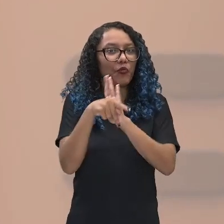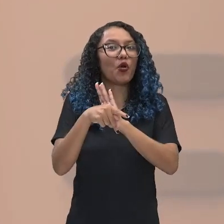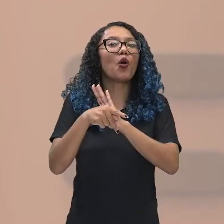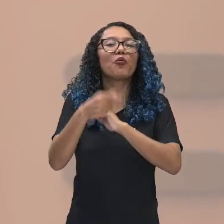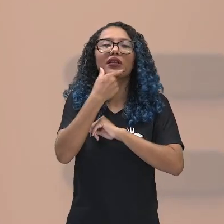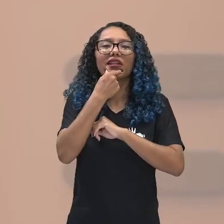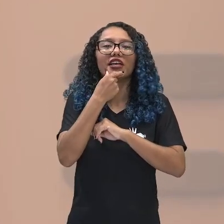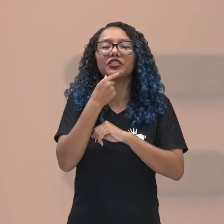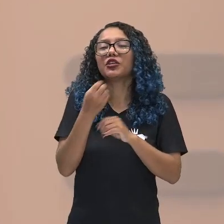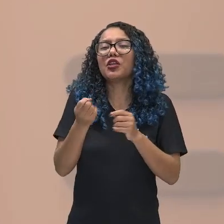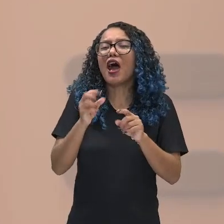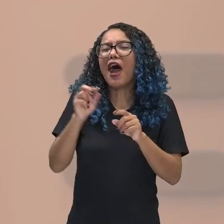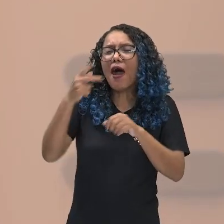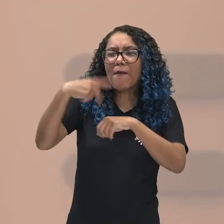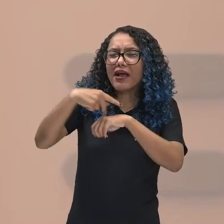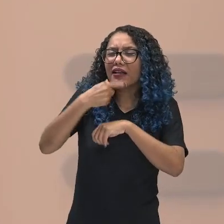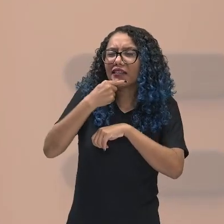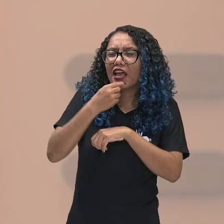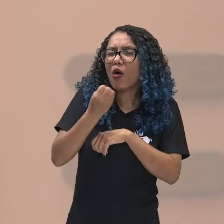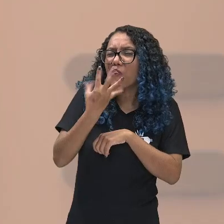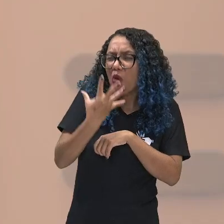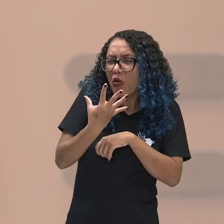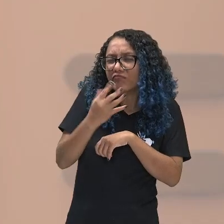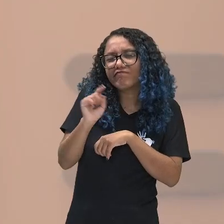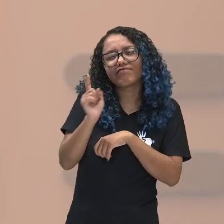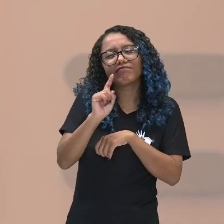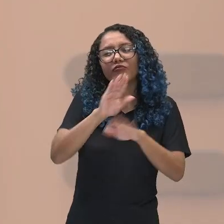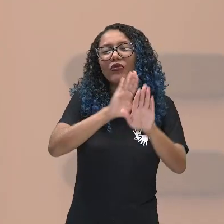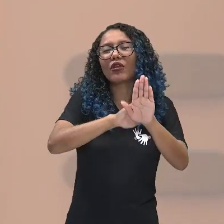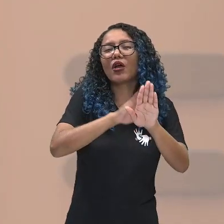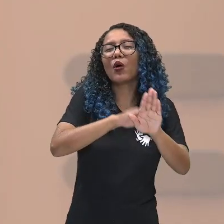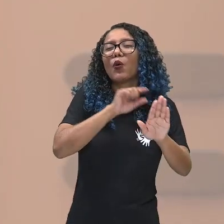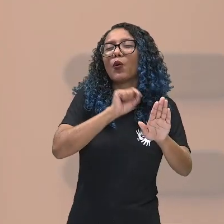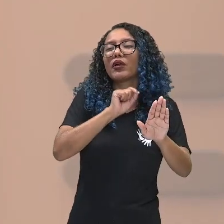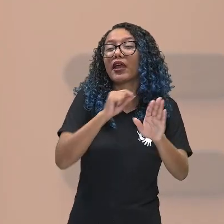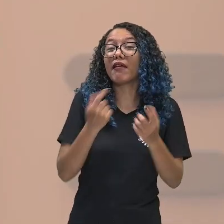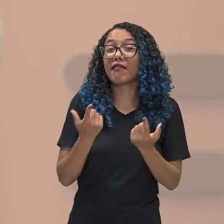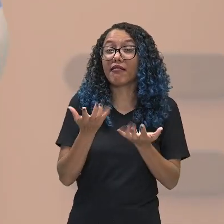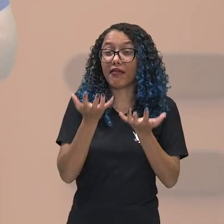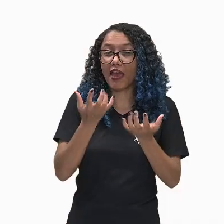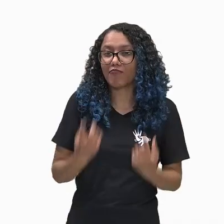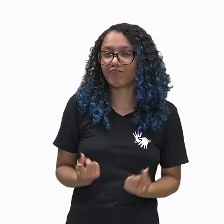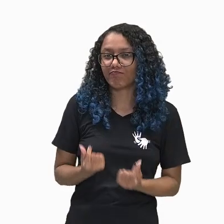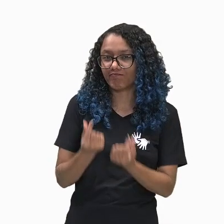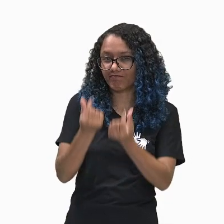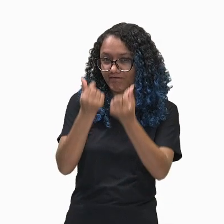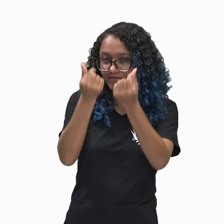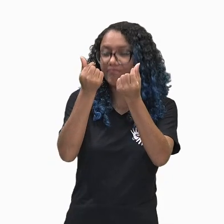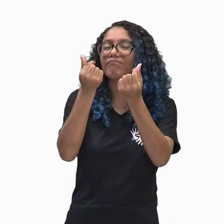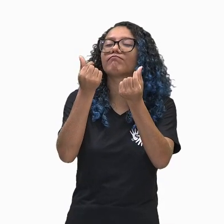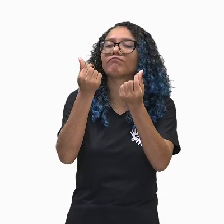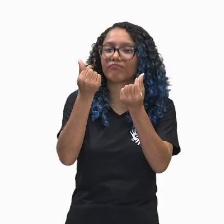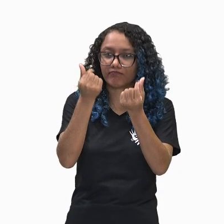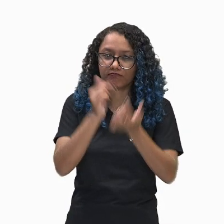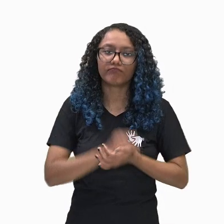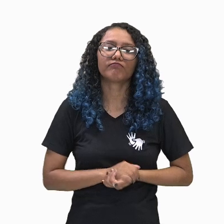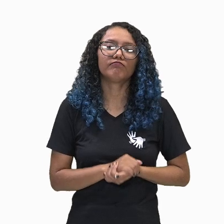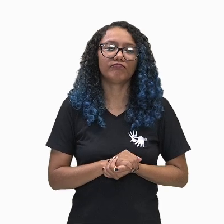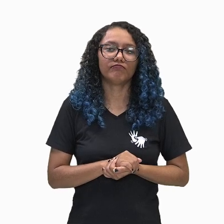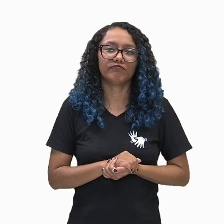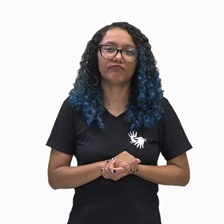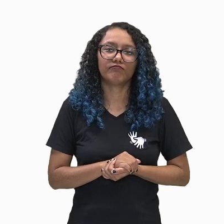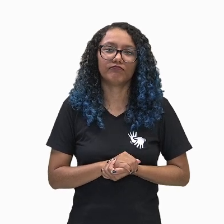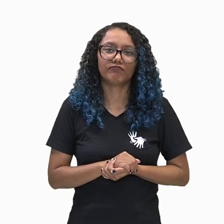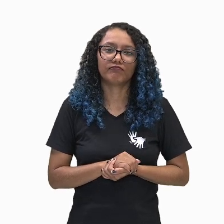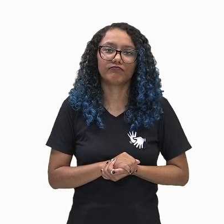não porque ela é boazinha, mas porque ela tá vendo ali o quê? Lucro com essa mão de obra, tá? Então, vamos acompanhar aí, olha só, a abolição,